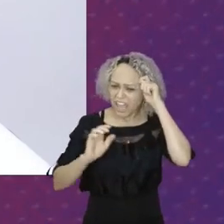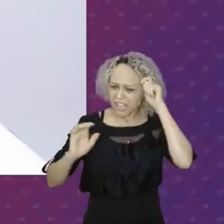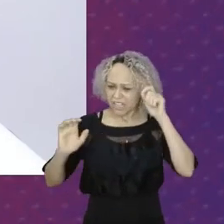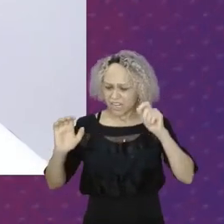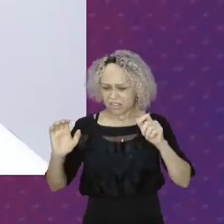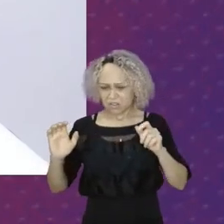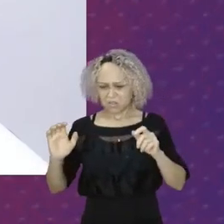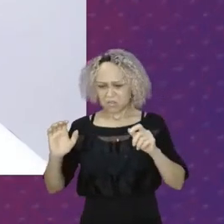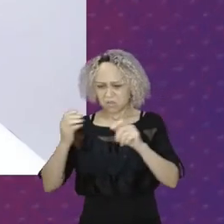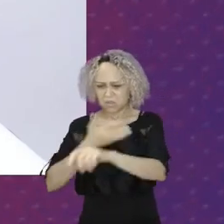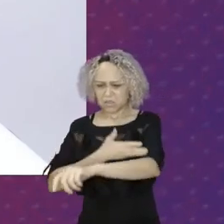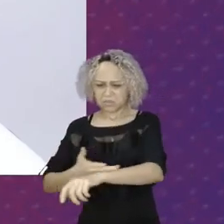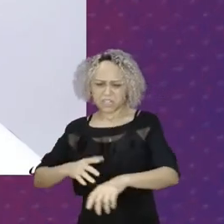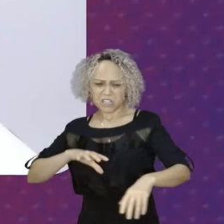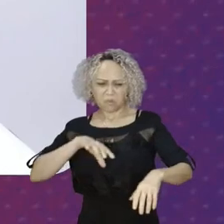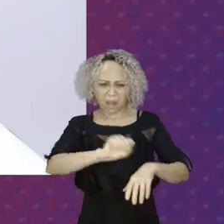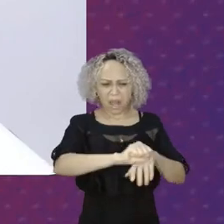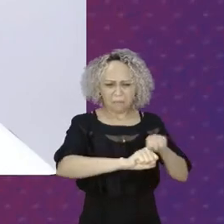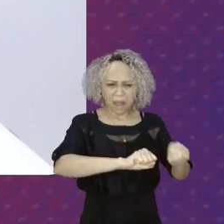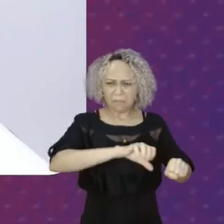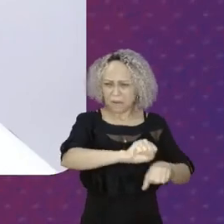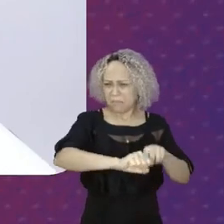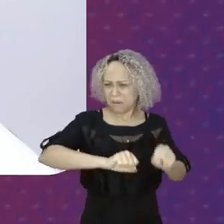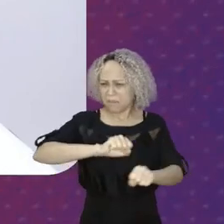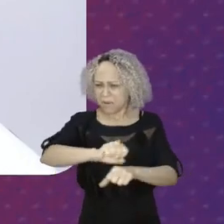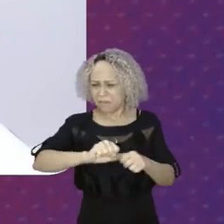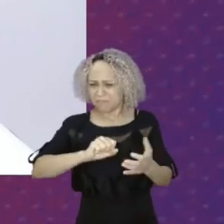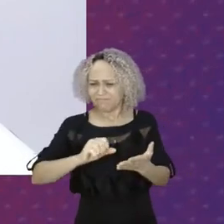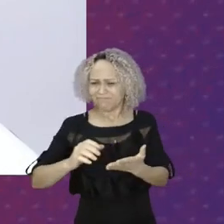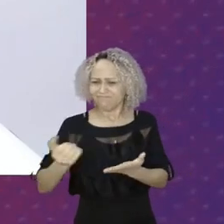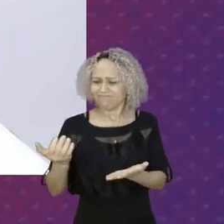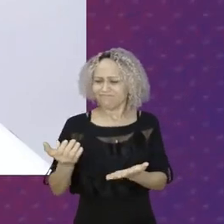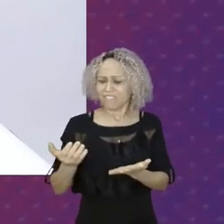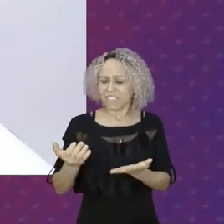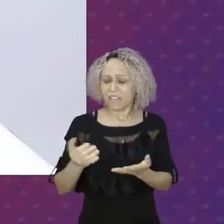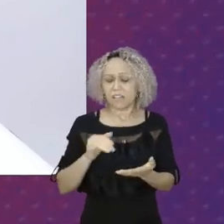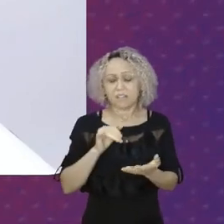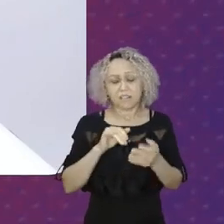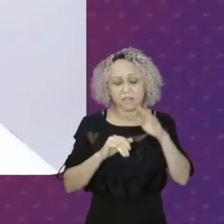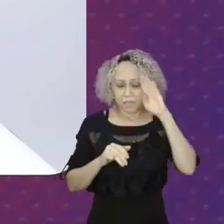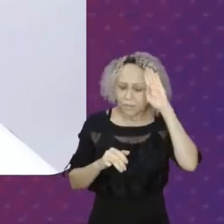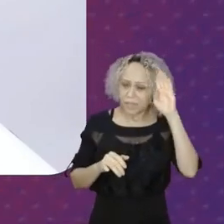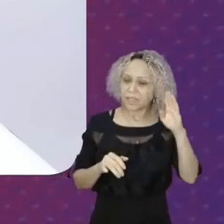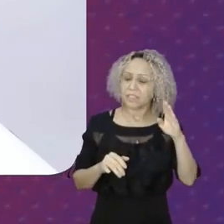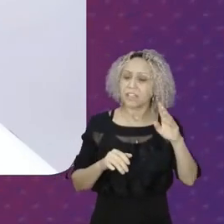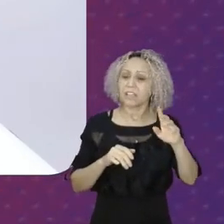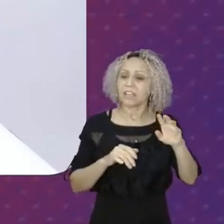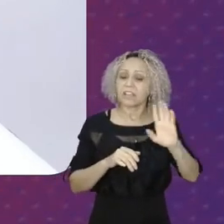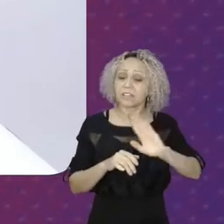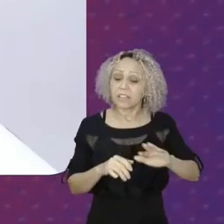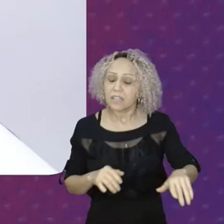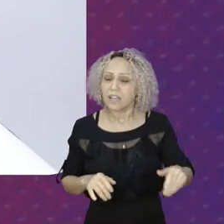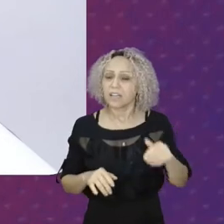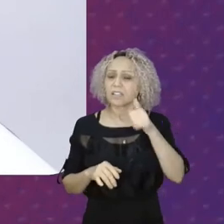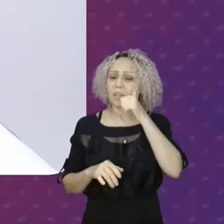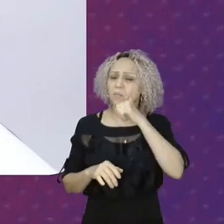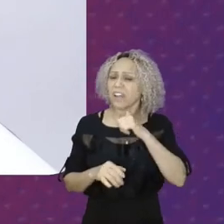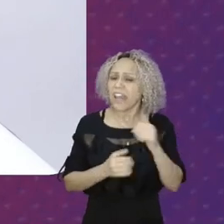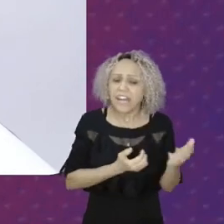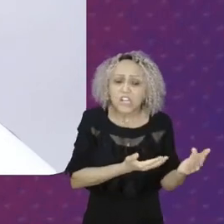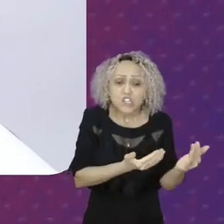muito jovens, né? Eram capturados, crianças, mulheres e todos muito